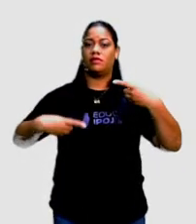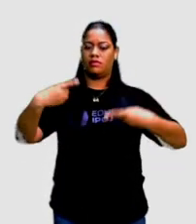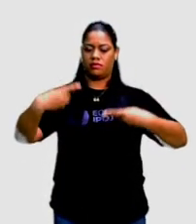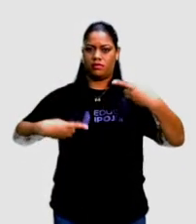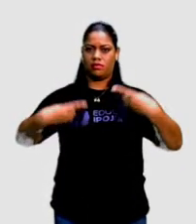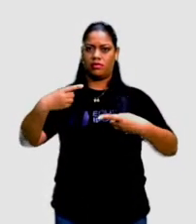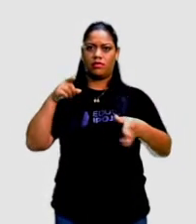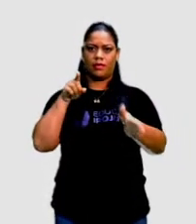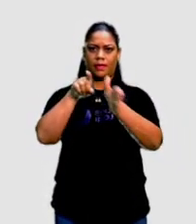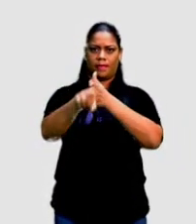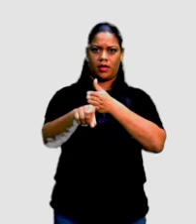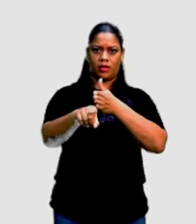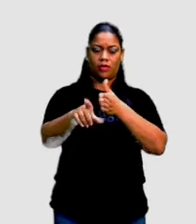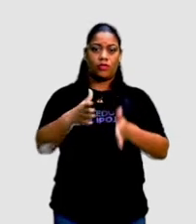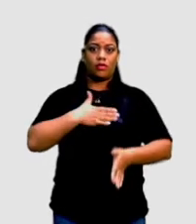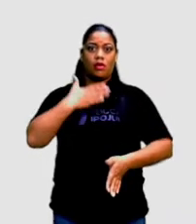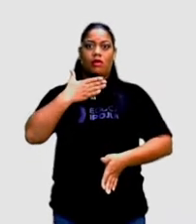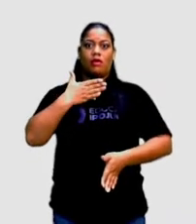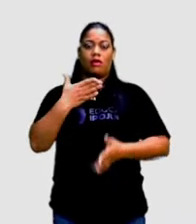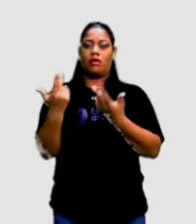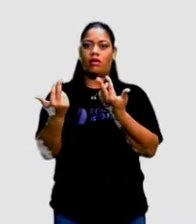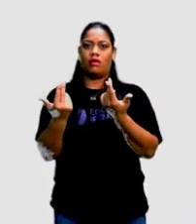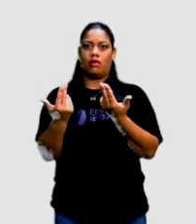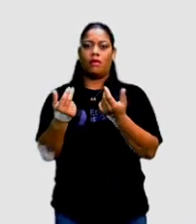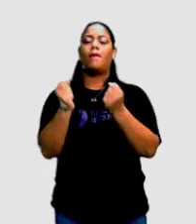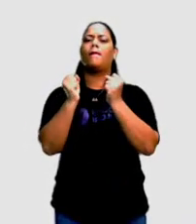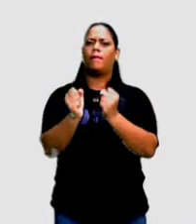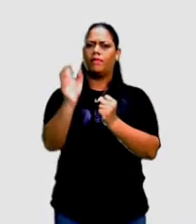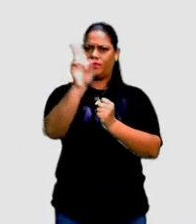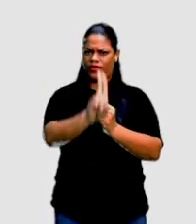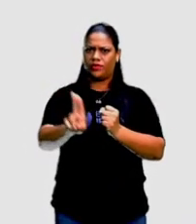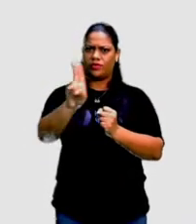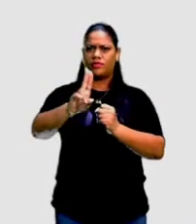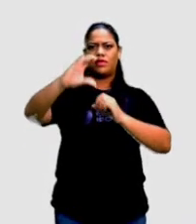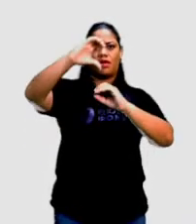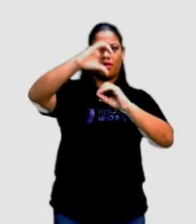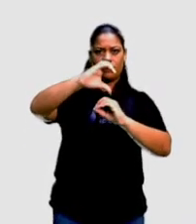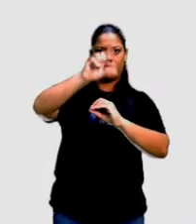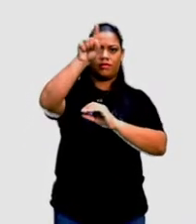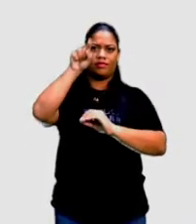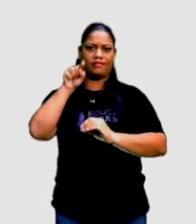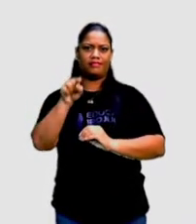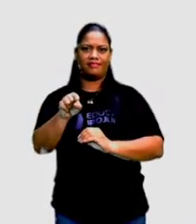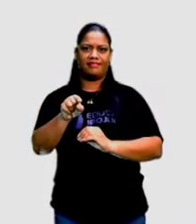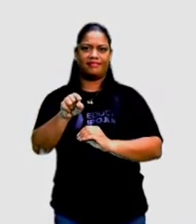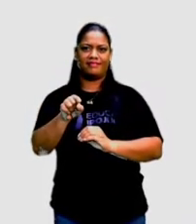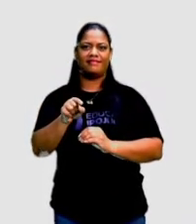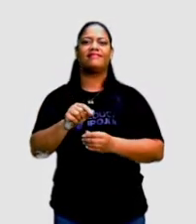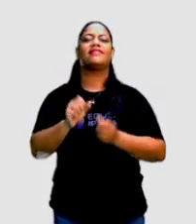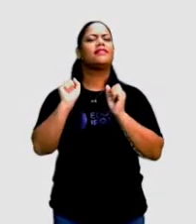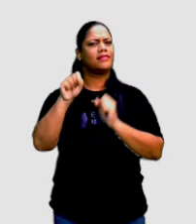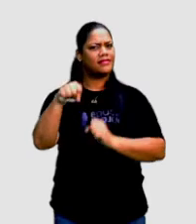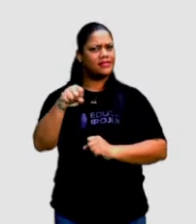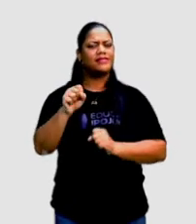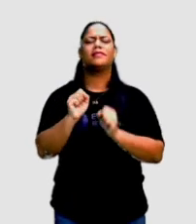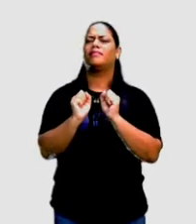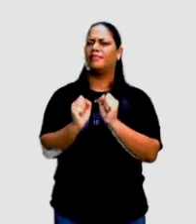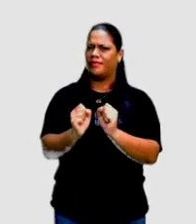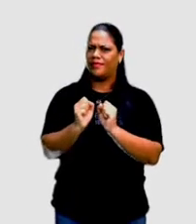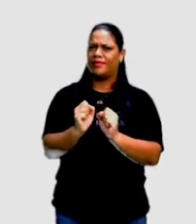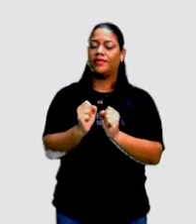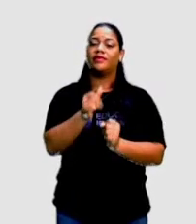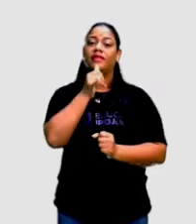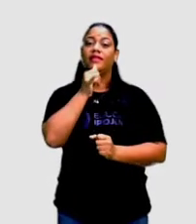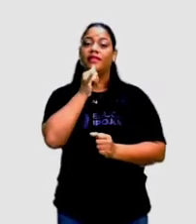personagem questiona e se espanta ao mesmo tempo, podemos empregar a interrogação e a exclamação. Sim, gente, podemos.